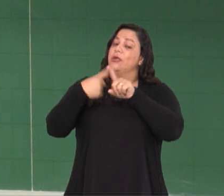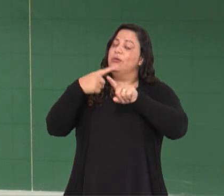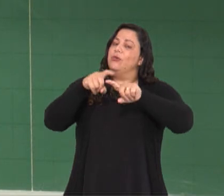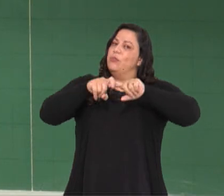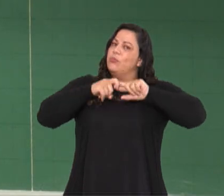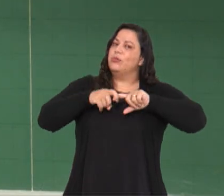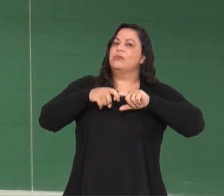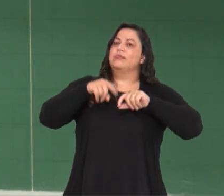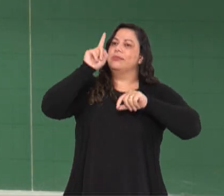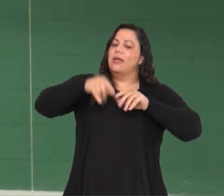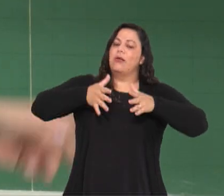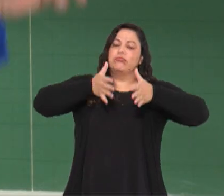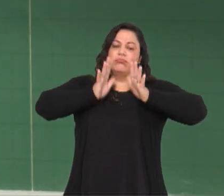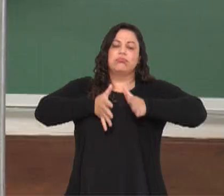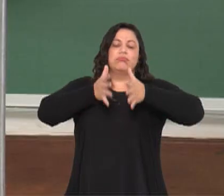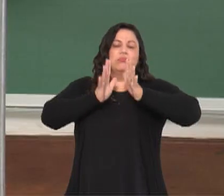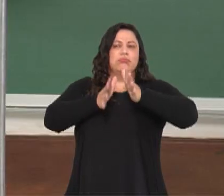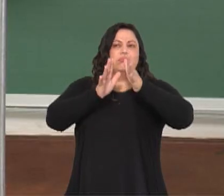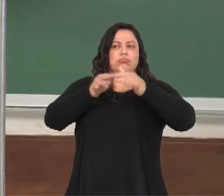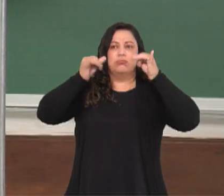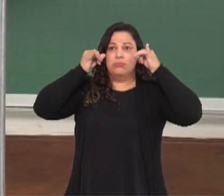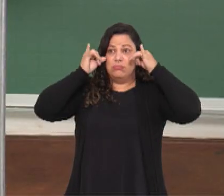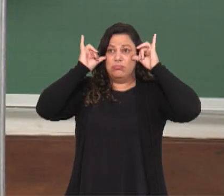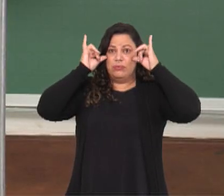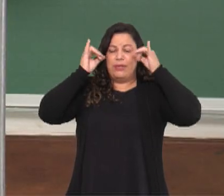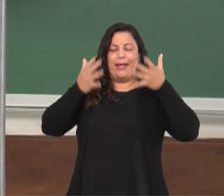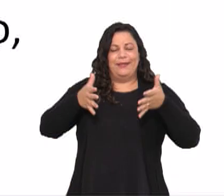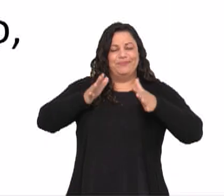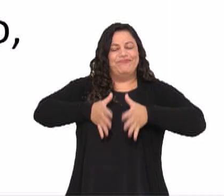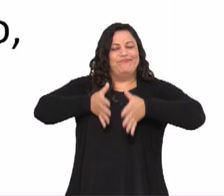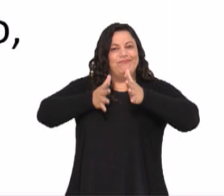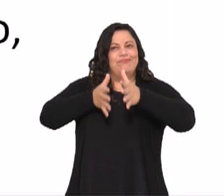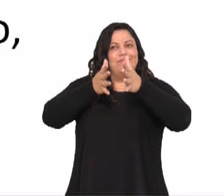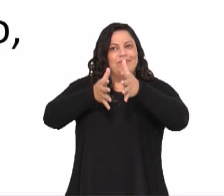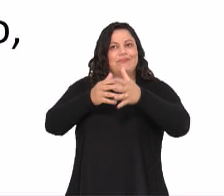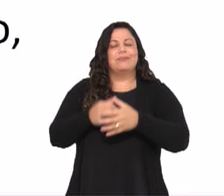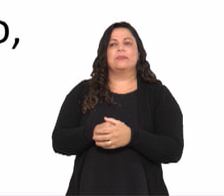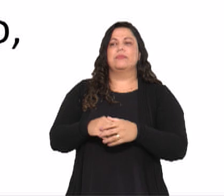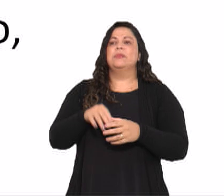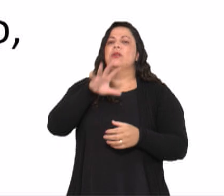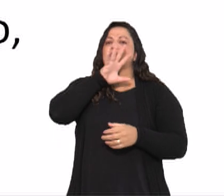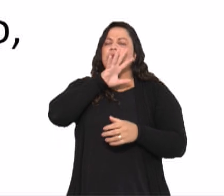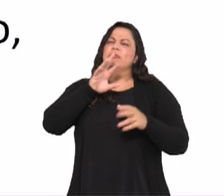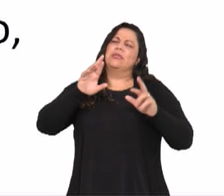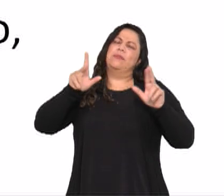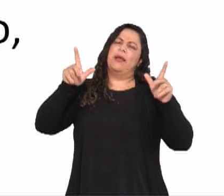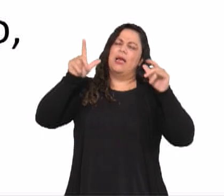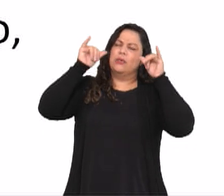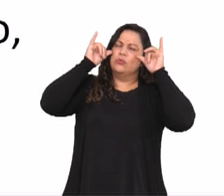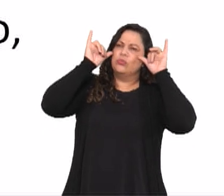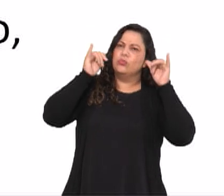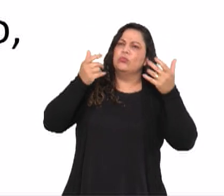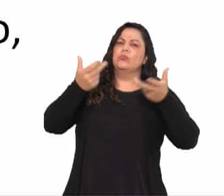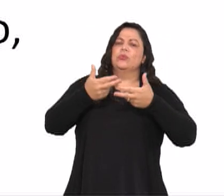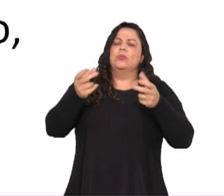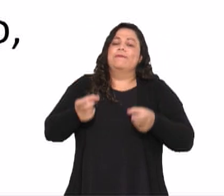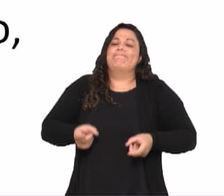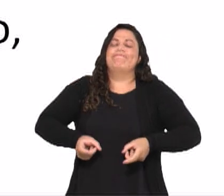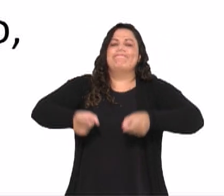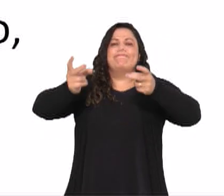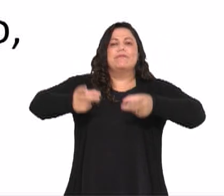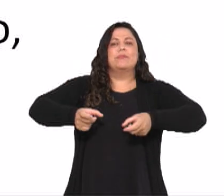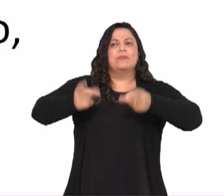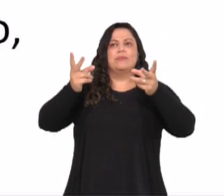desse tropeirismo, certo? Então, o que era atividade de tropeirismo? Então, animais eram vendidos, né, a Lapa também é